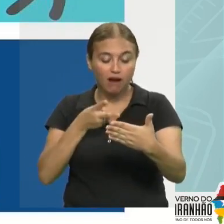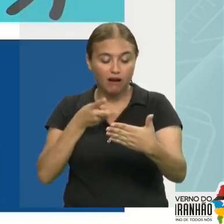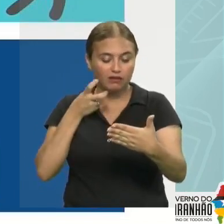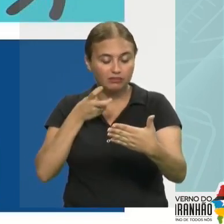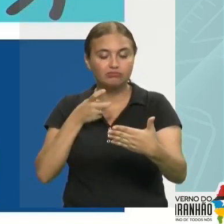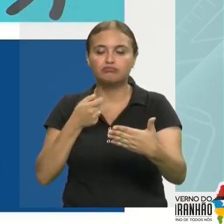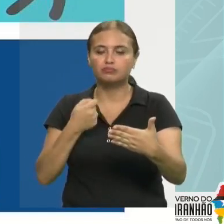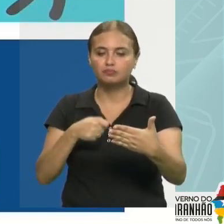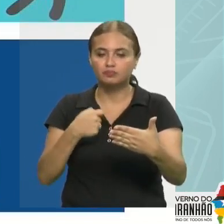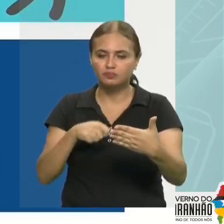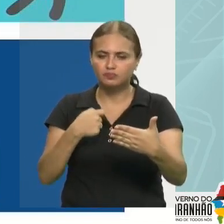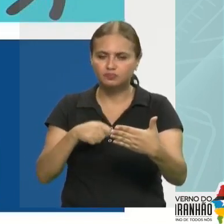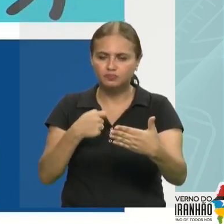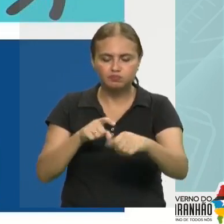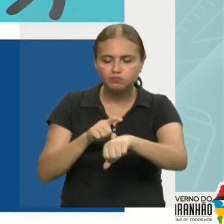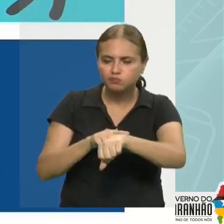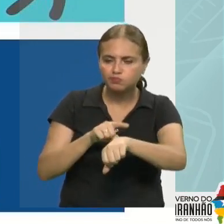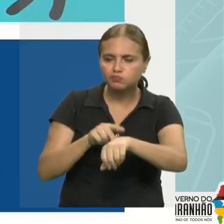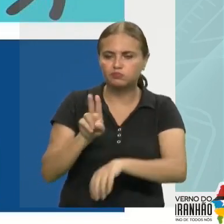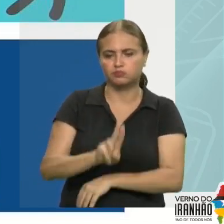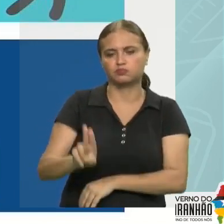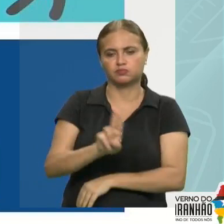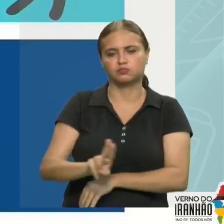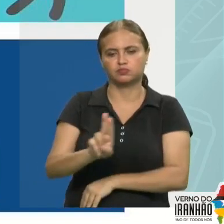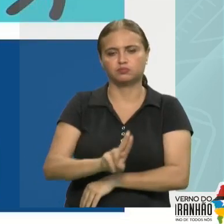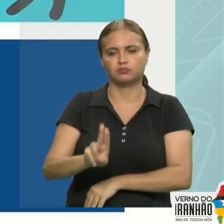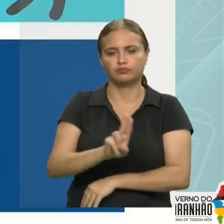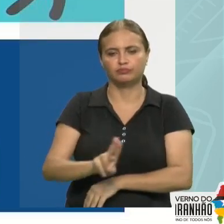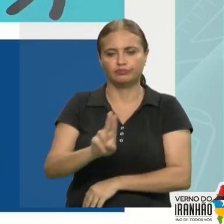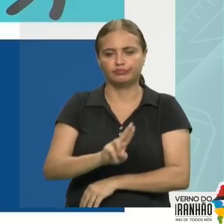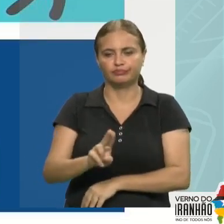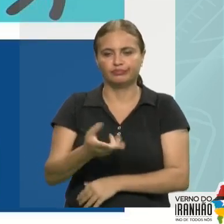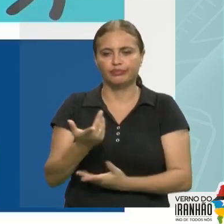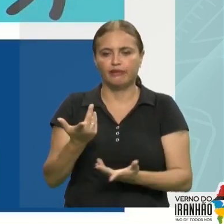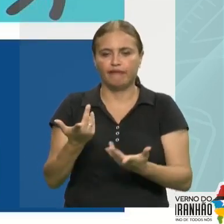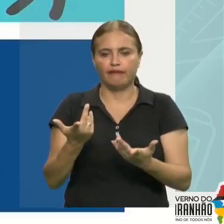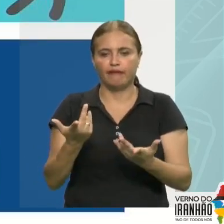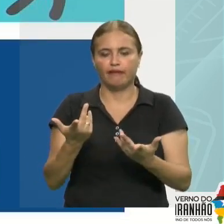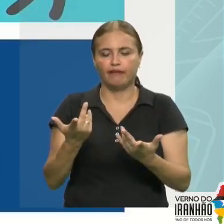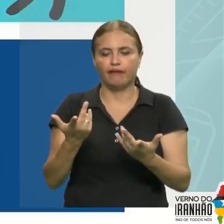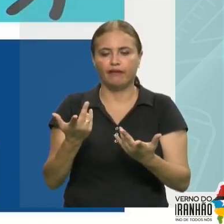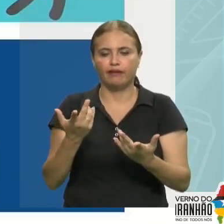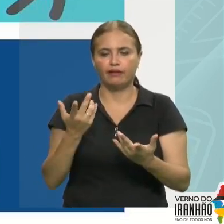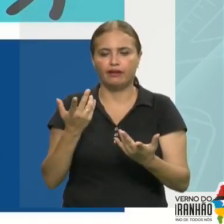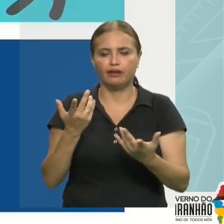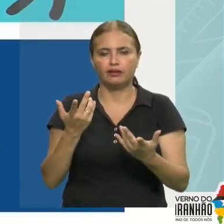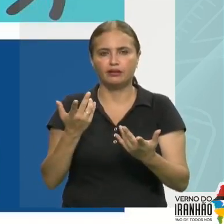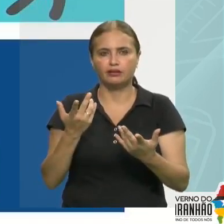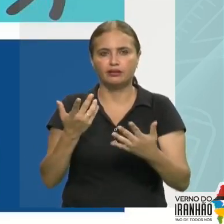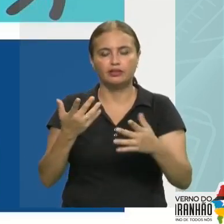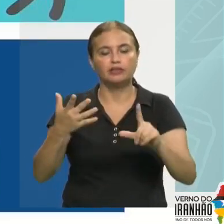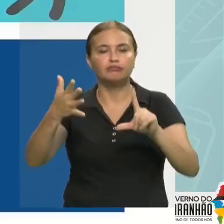percebi que eu tenho gastado muito tempo na Netflix, por exemplo. Ou então eu tenho.